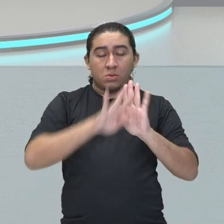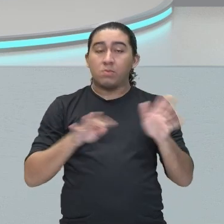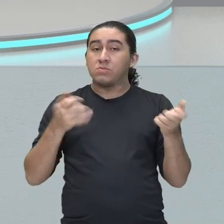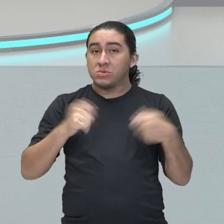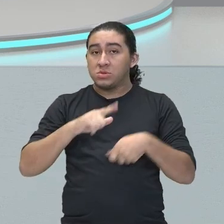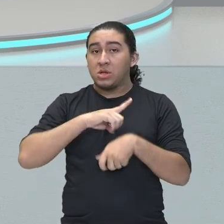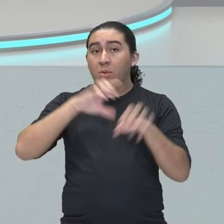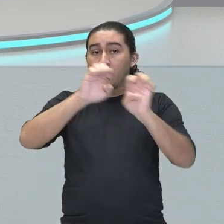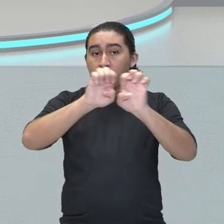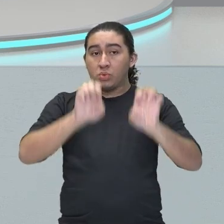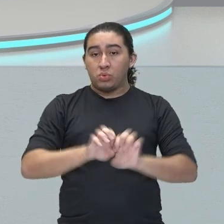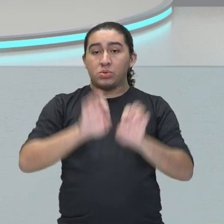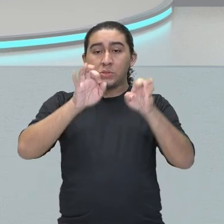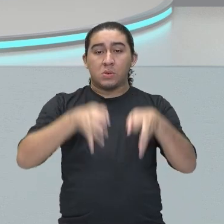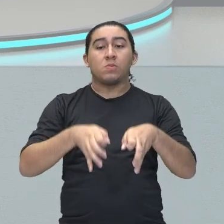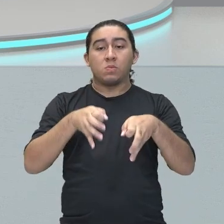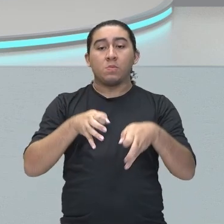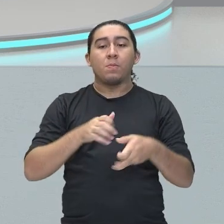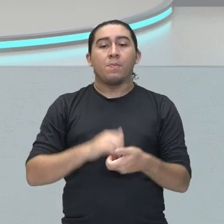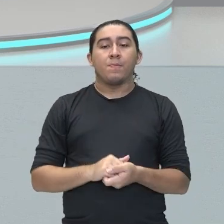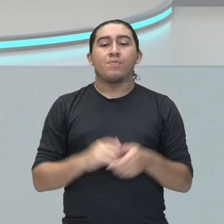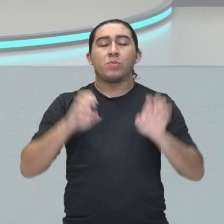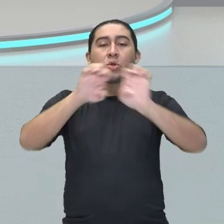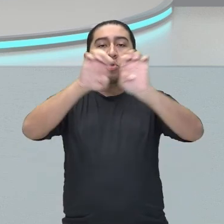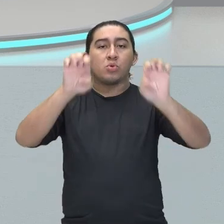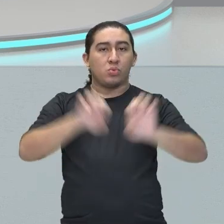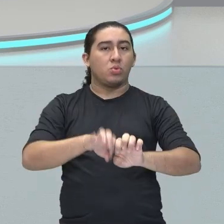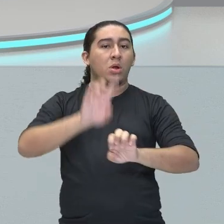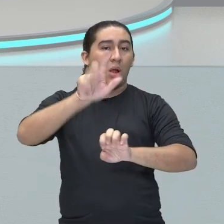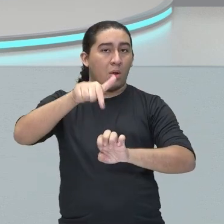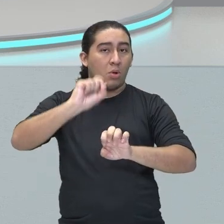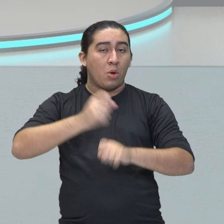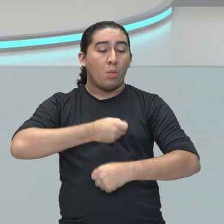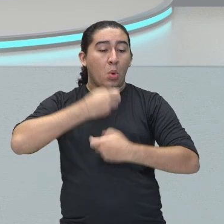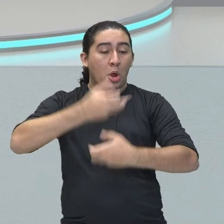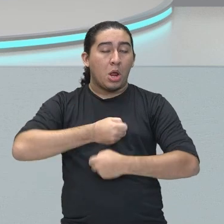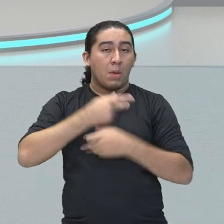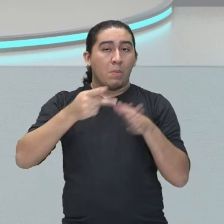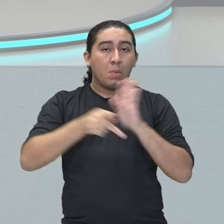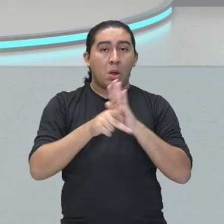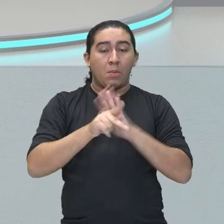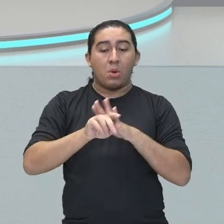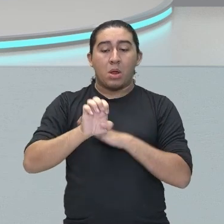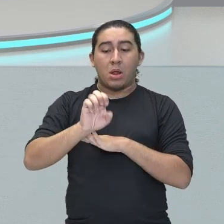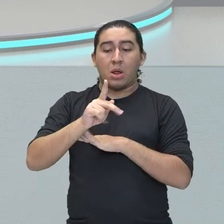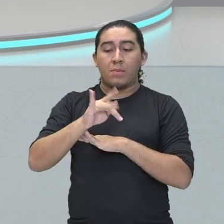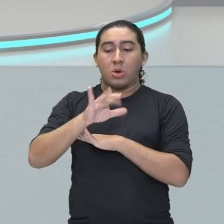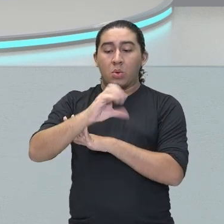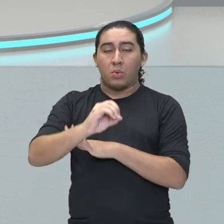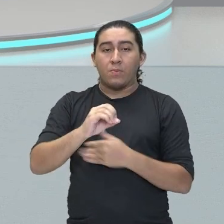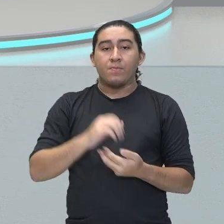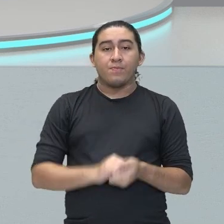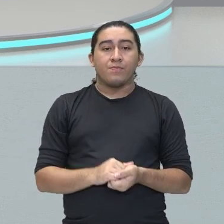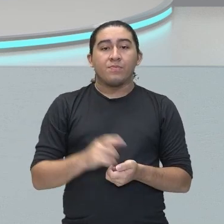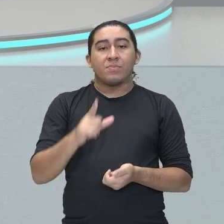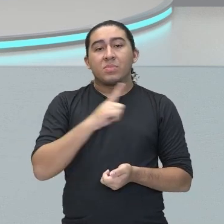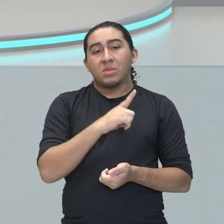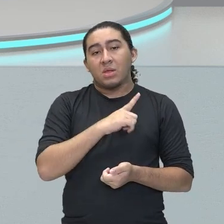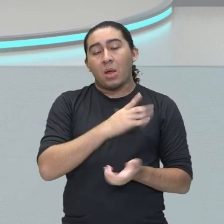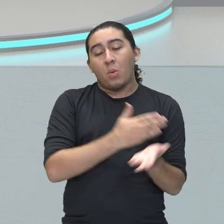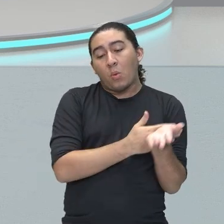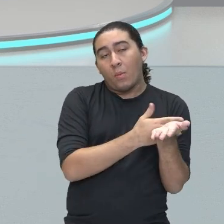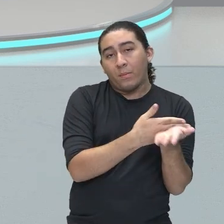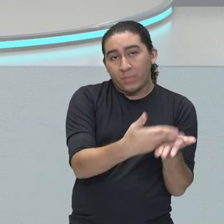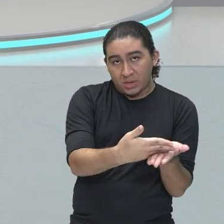uma estrutura. E a estrutura é a estrutura de um poema épico. Tem a introdução, que seria a